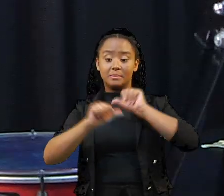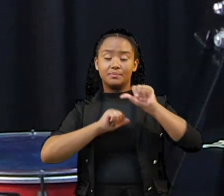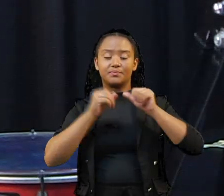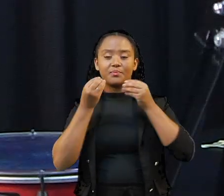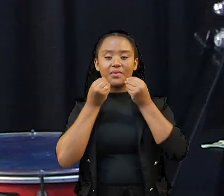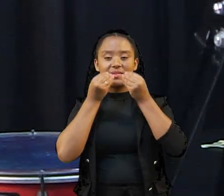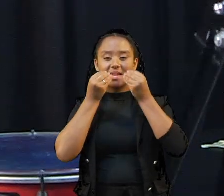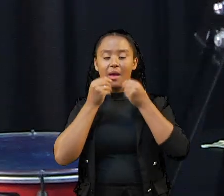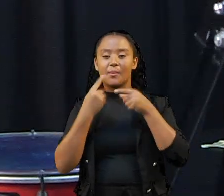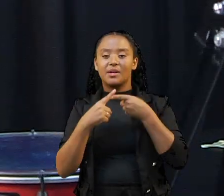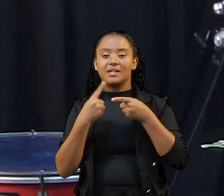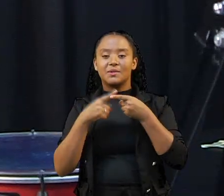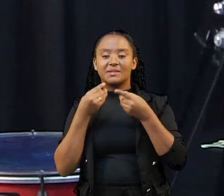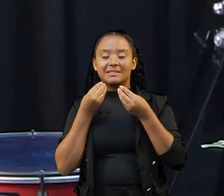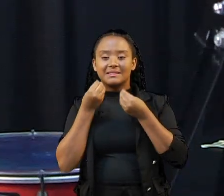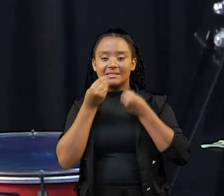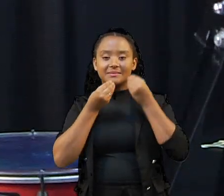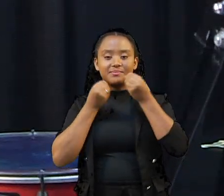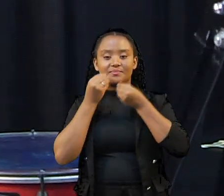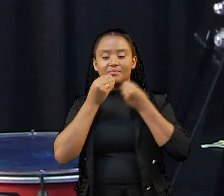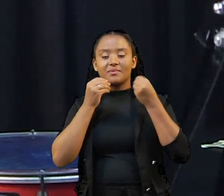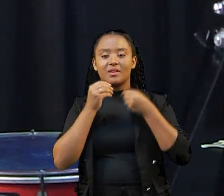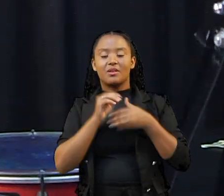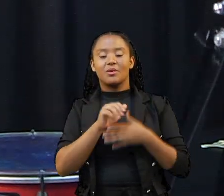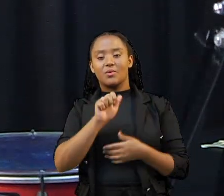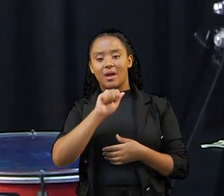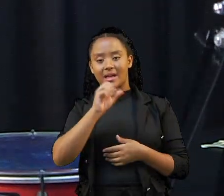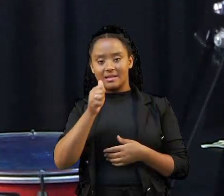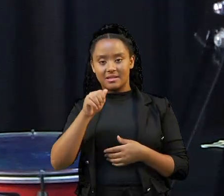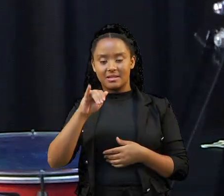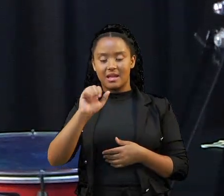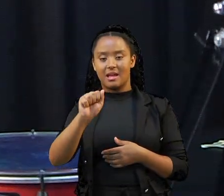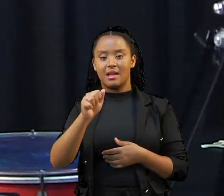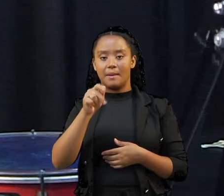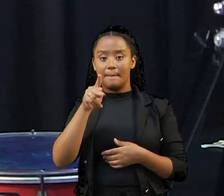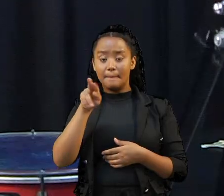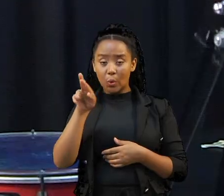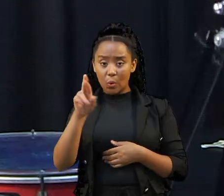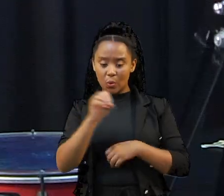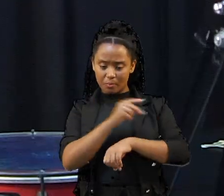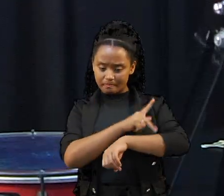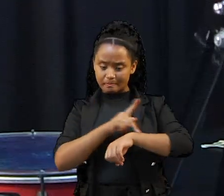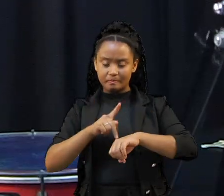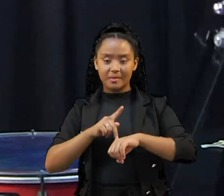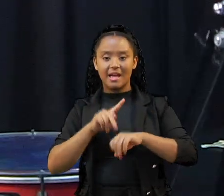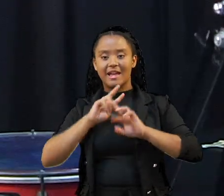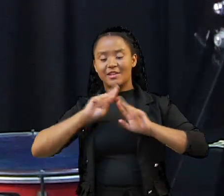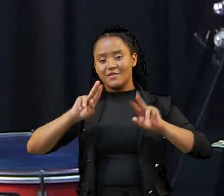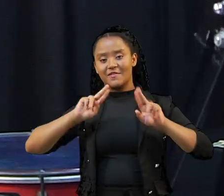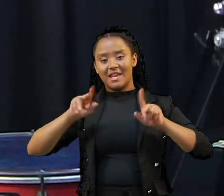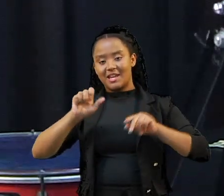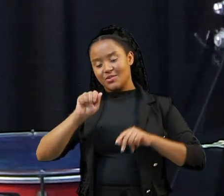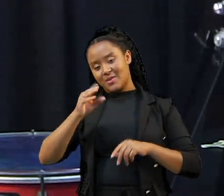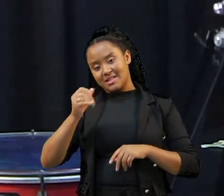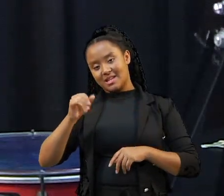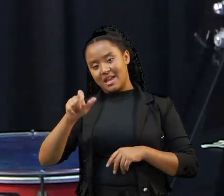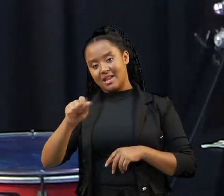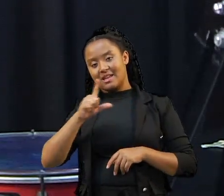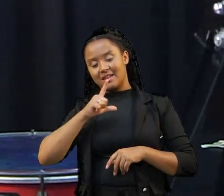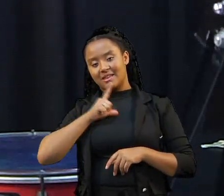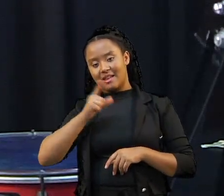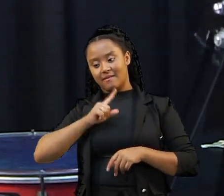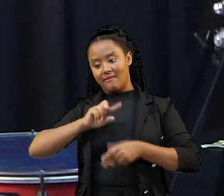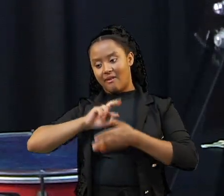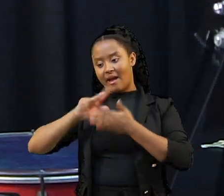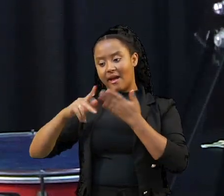sabor, porque o sabor do açaí fresco, do açaí puro, é totalmente diferente do sabor do açaí que passou por todo esse processo,